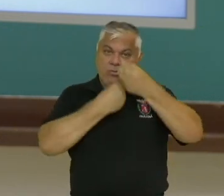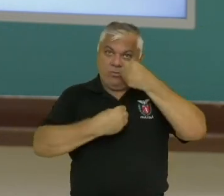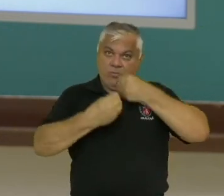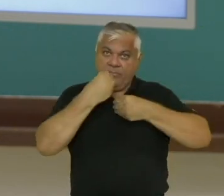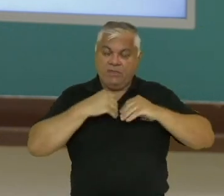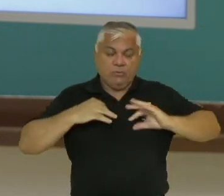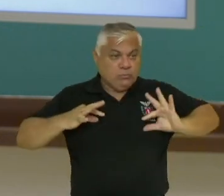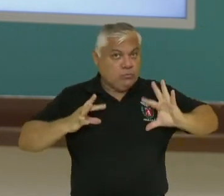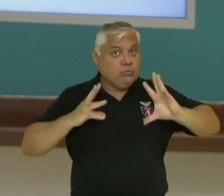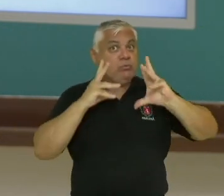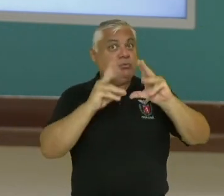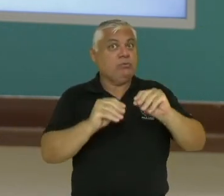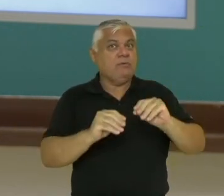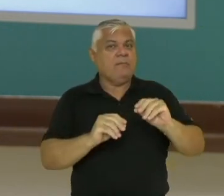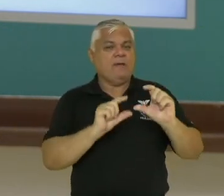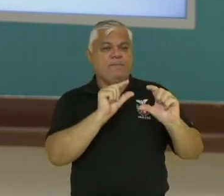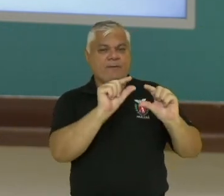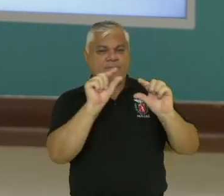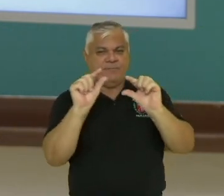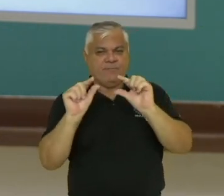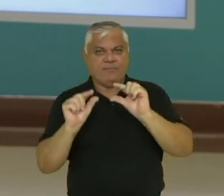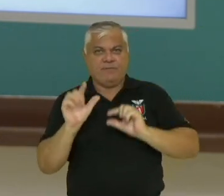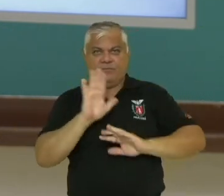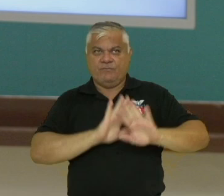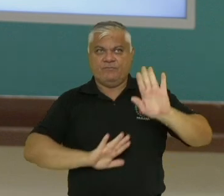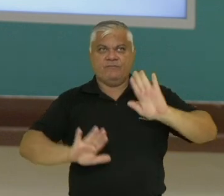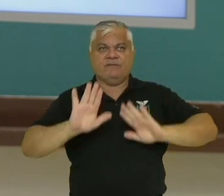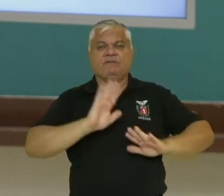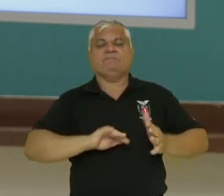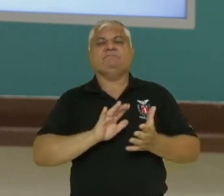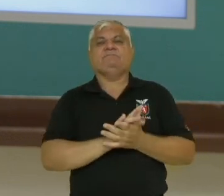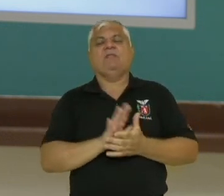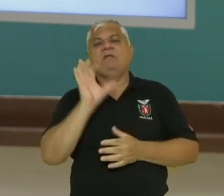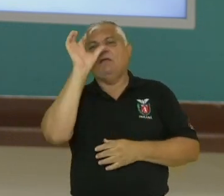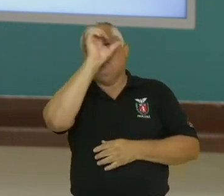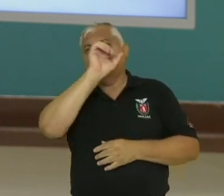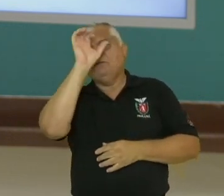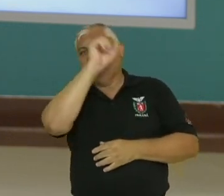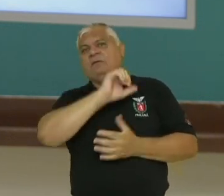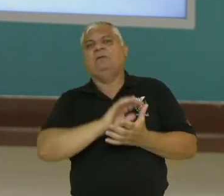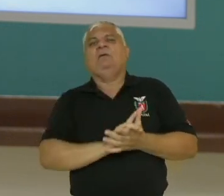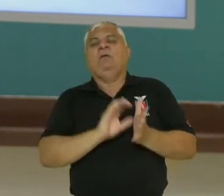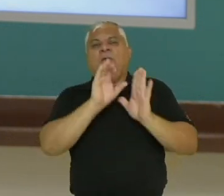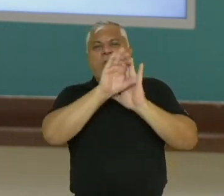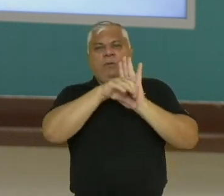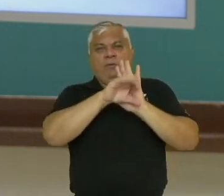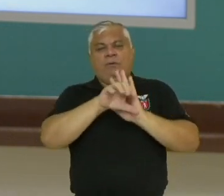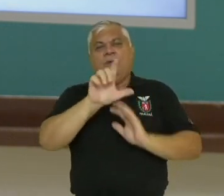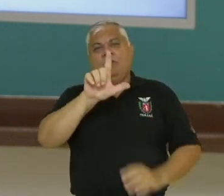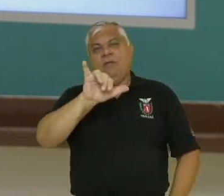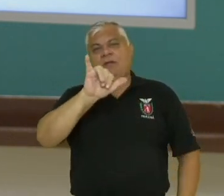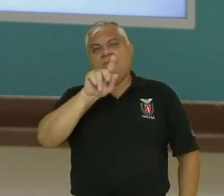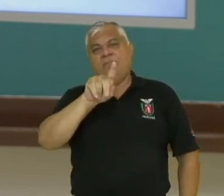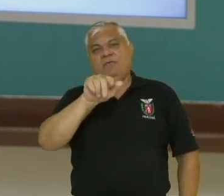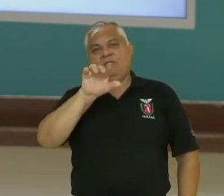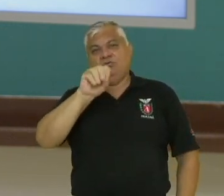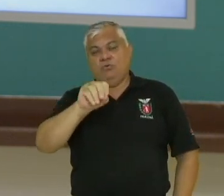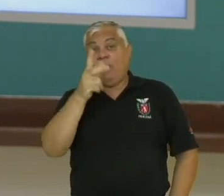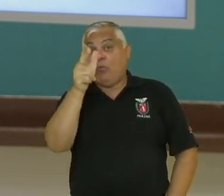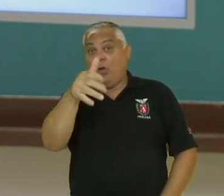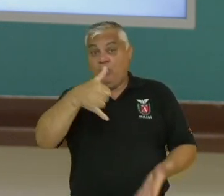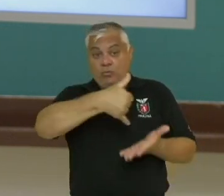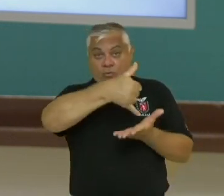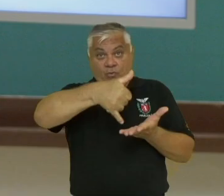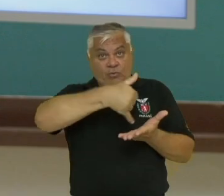de tudo, com moderação. E o que vimos na aula? Então, o conceito de lipídios. Falei, lipídios é a mesma coisa